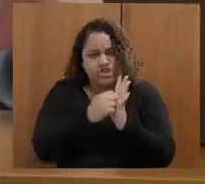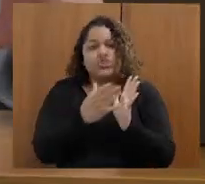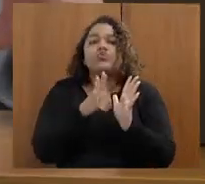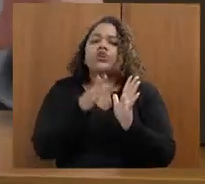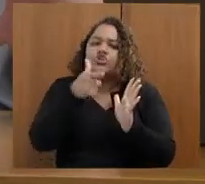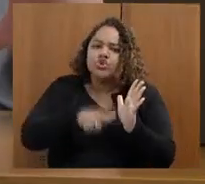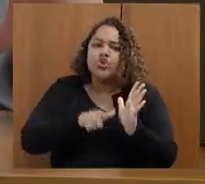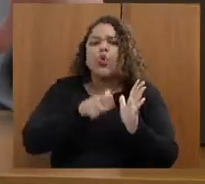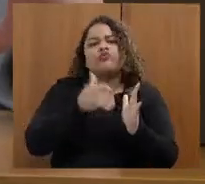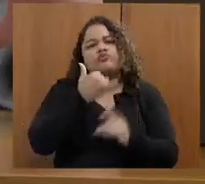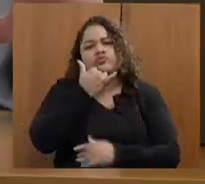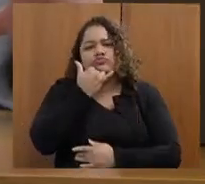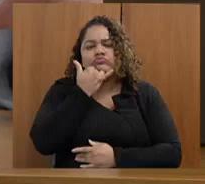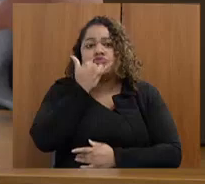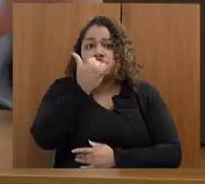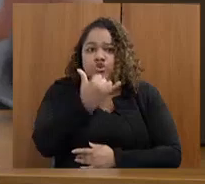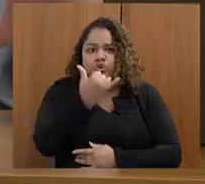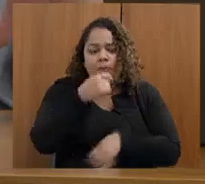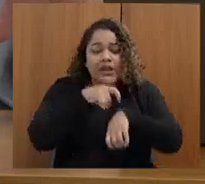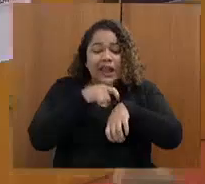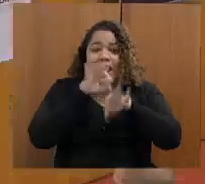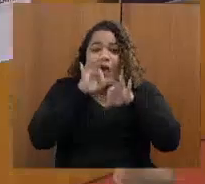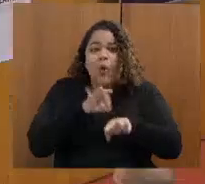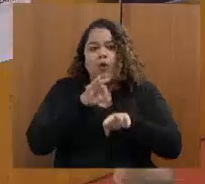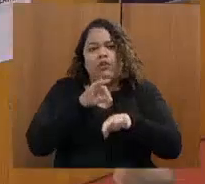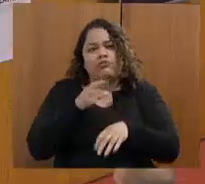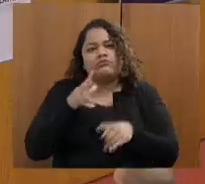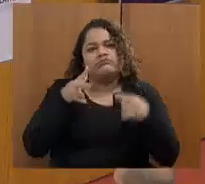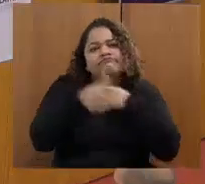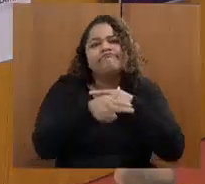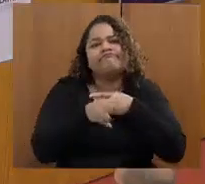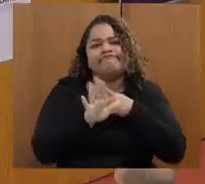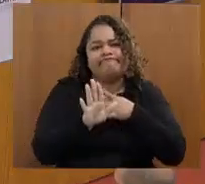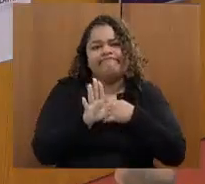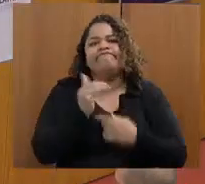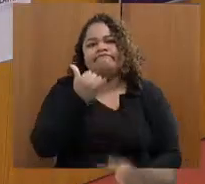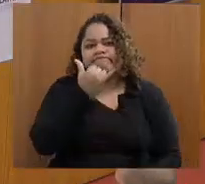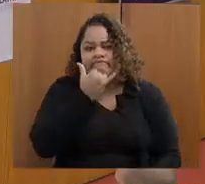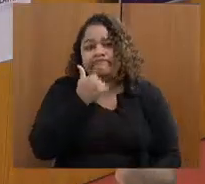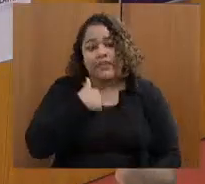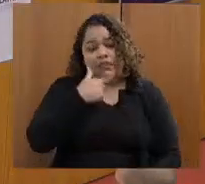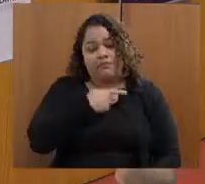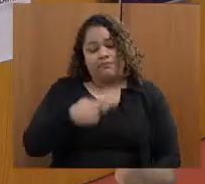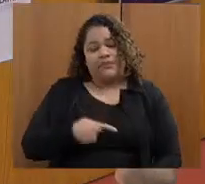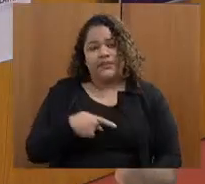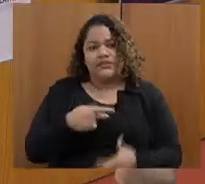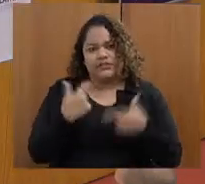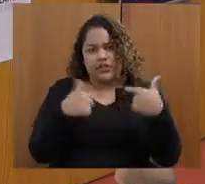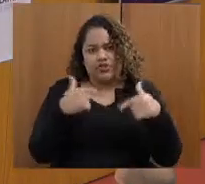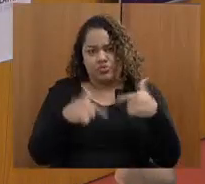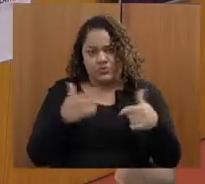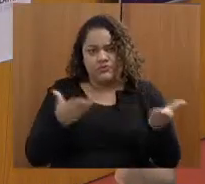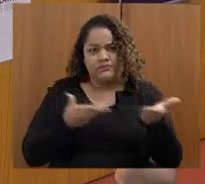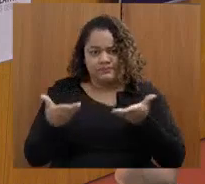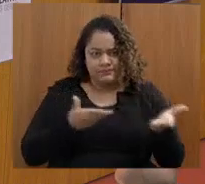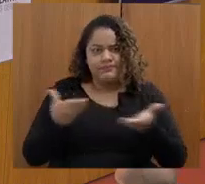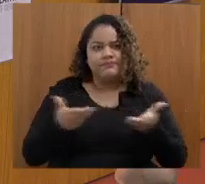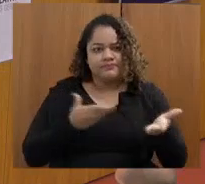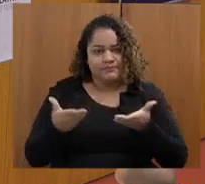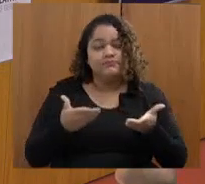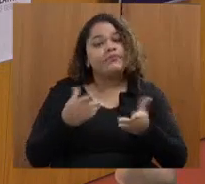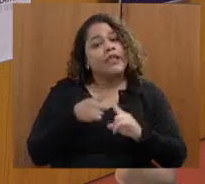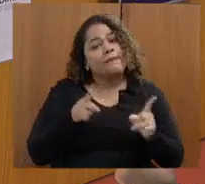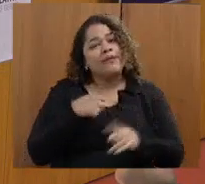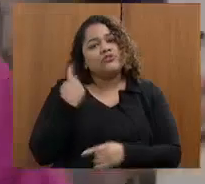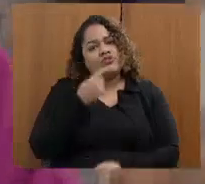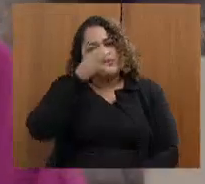desculpas por não ter no tempo certinho ter atuado como presidenta dos trabalhos mas fica uma lição para que a gente